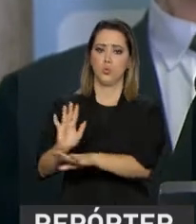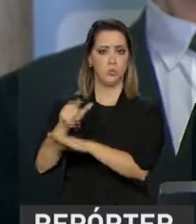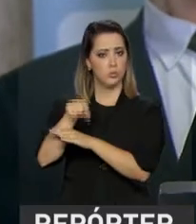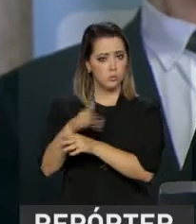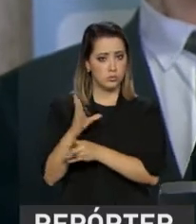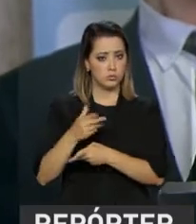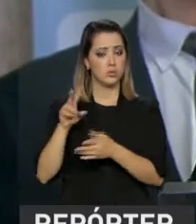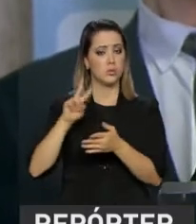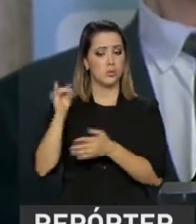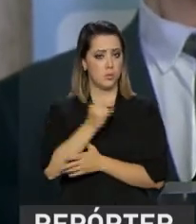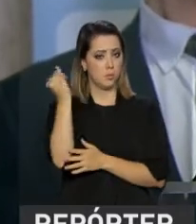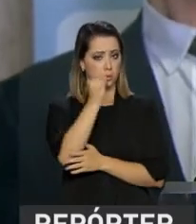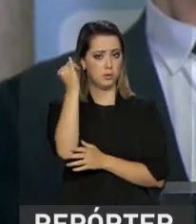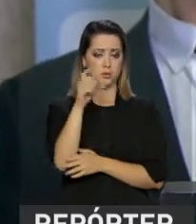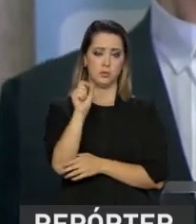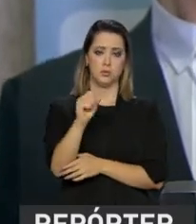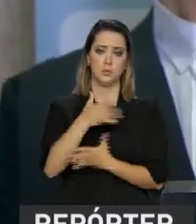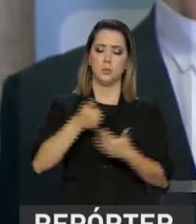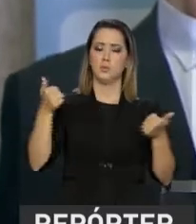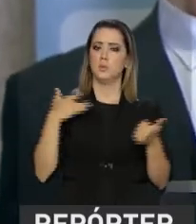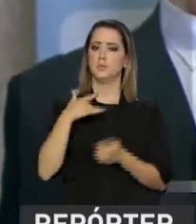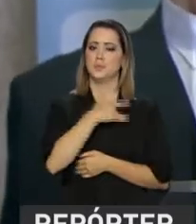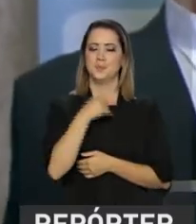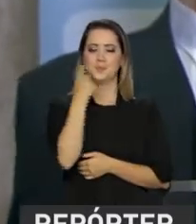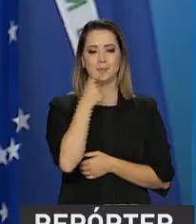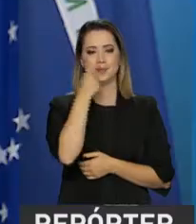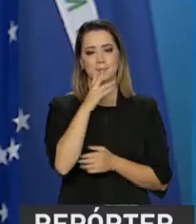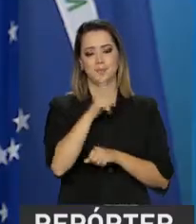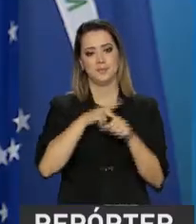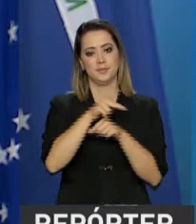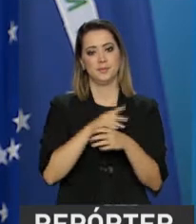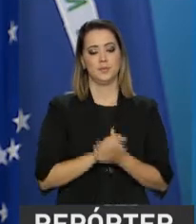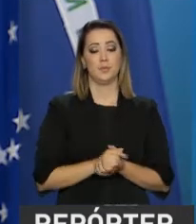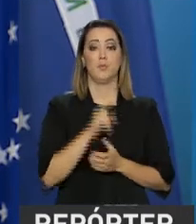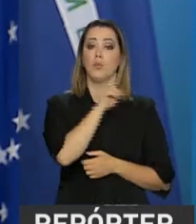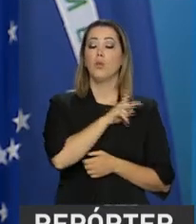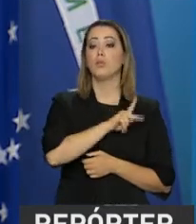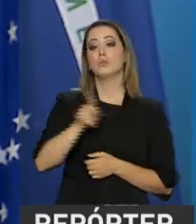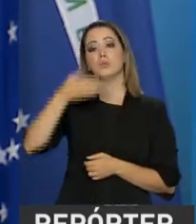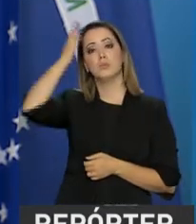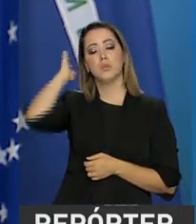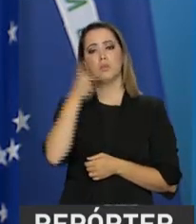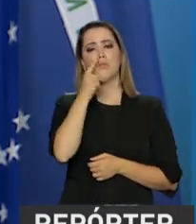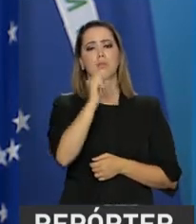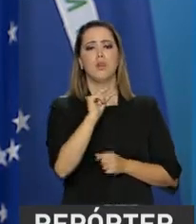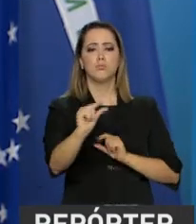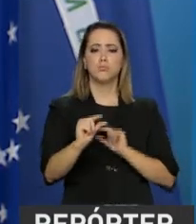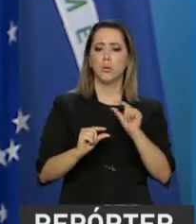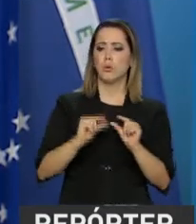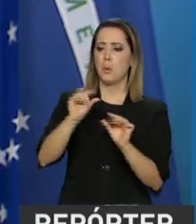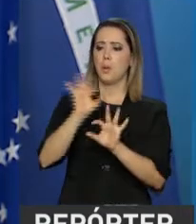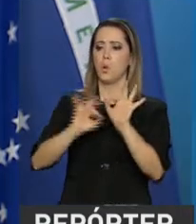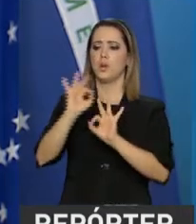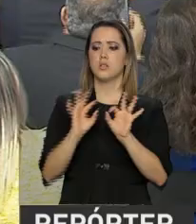significativa para a melhoria da saúde bucal a cada dia no país para o presidente michel temer aos poucos com o governo coloca